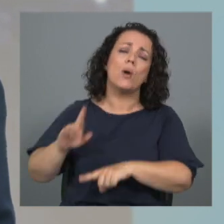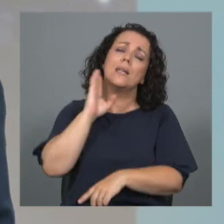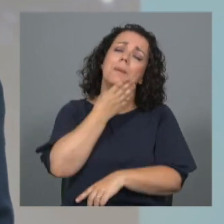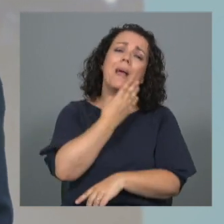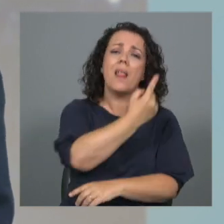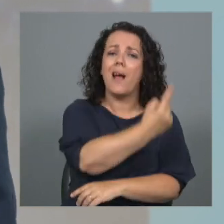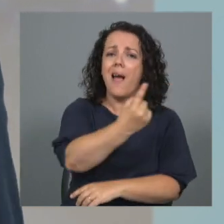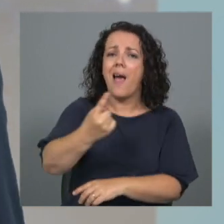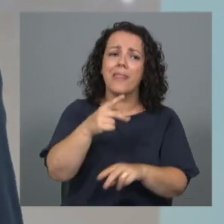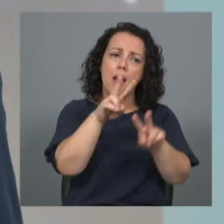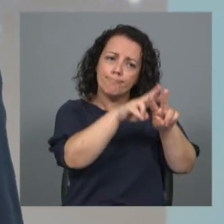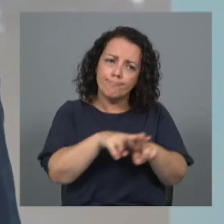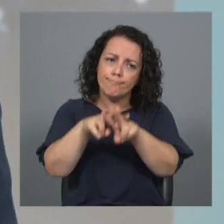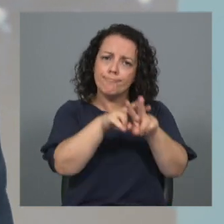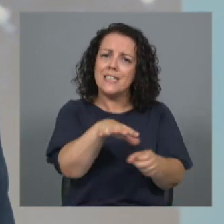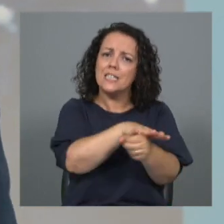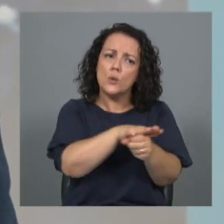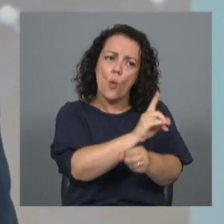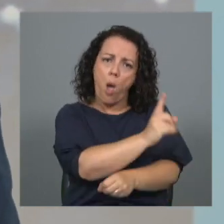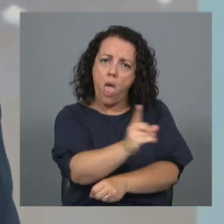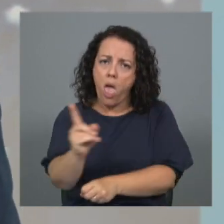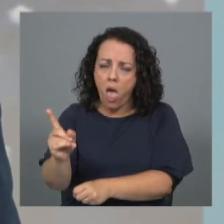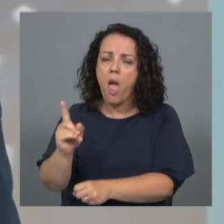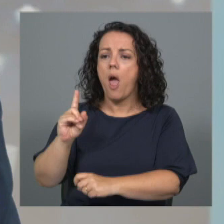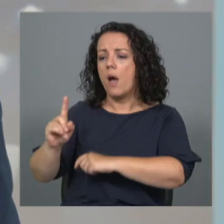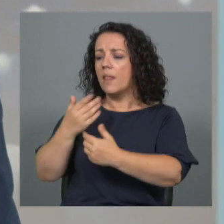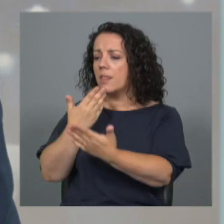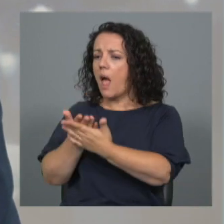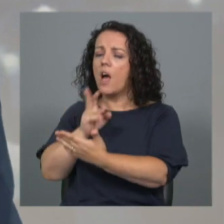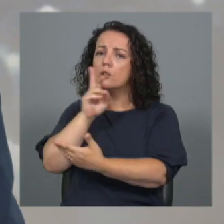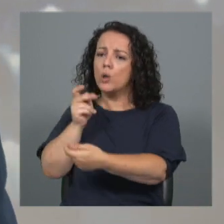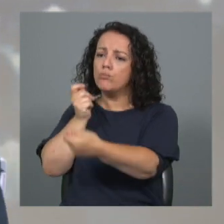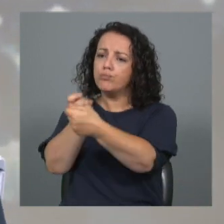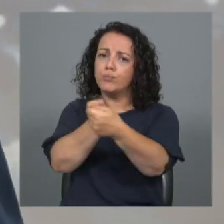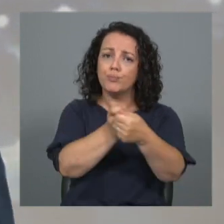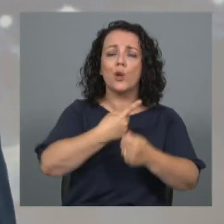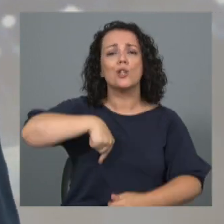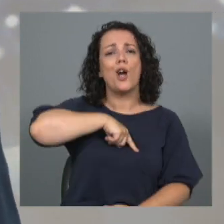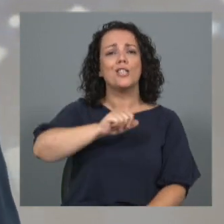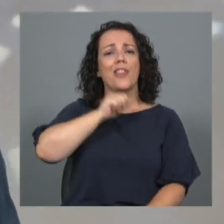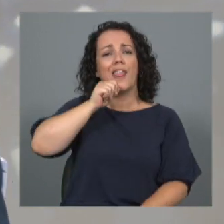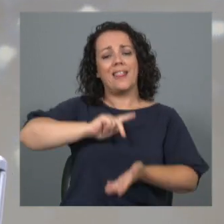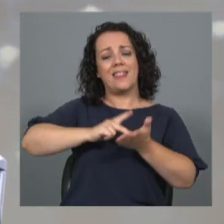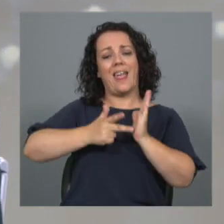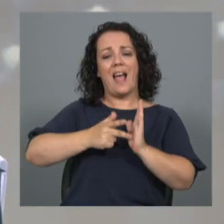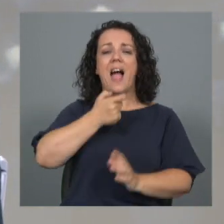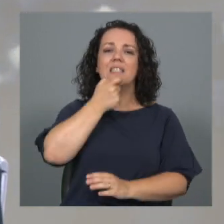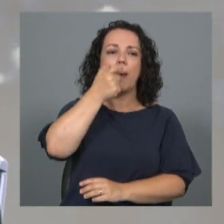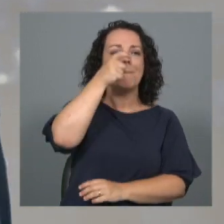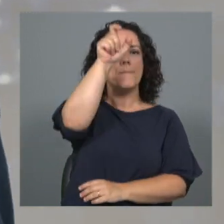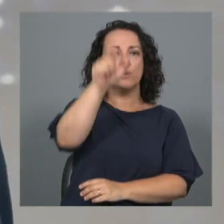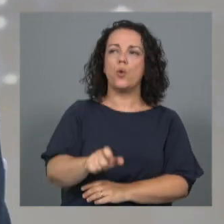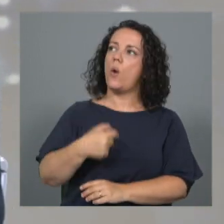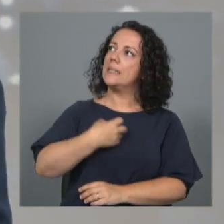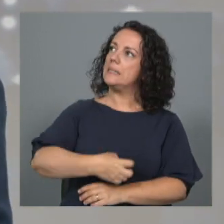seja feito, mas de facto aquilo que se quer é que a pessoa, como nós dizemos tecnicamente, esteja socialmente inserida